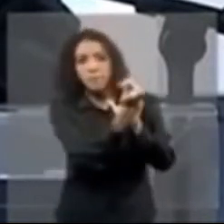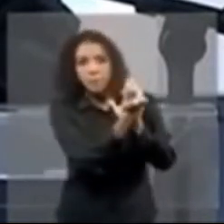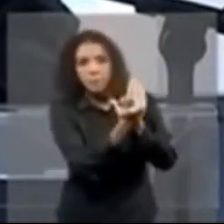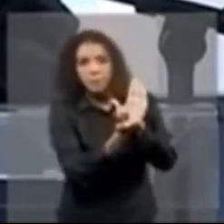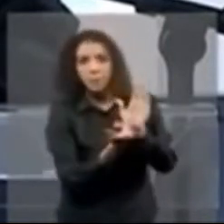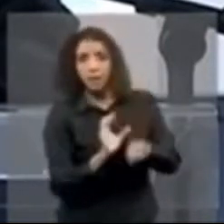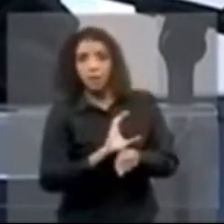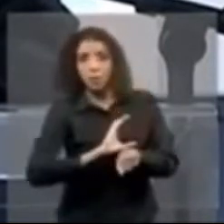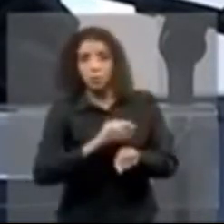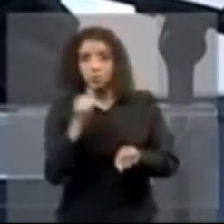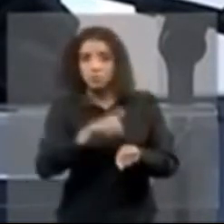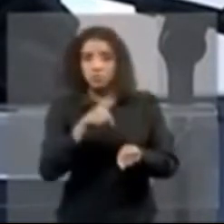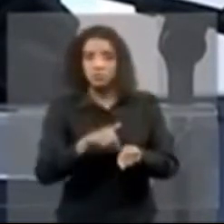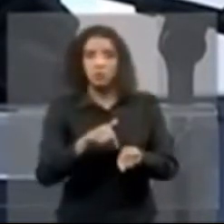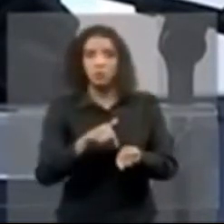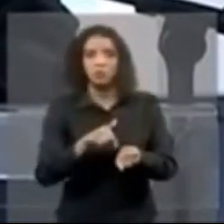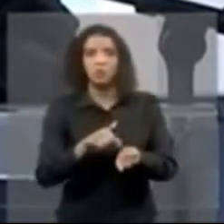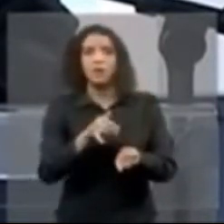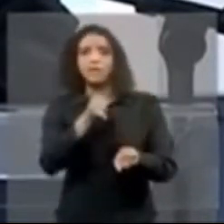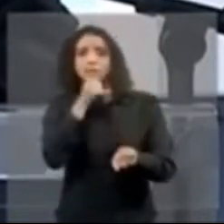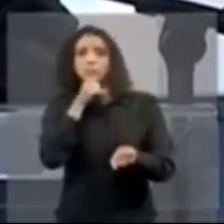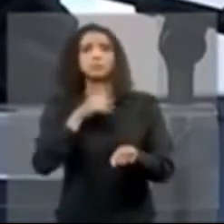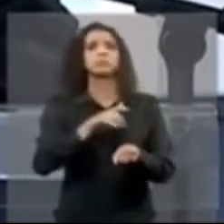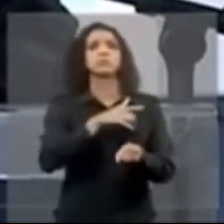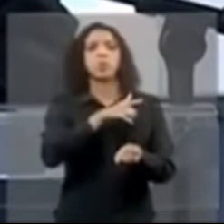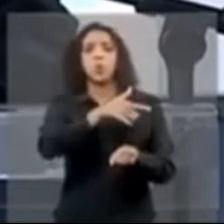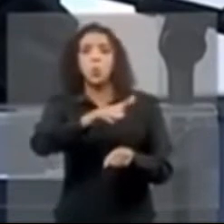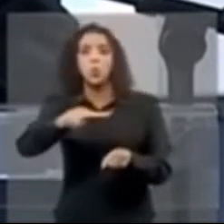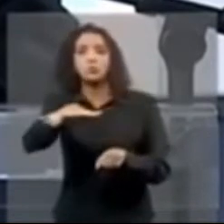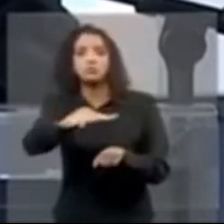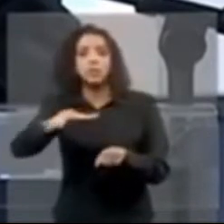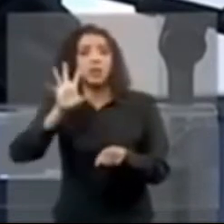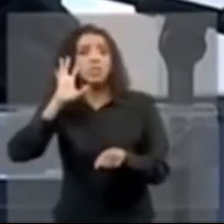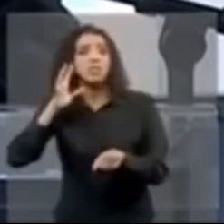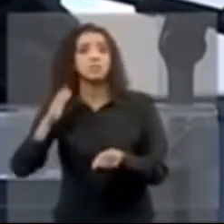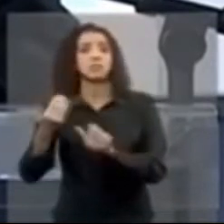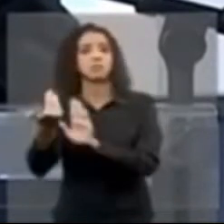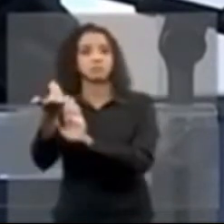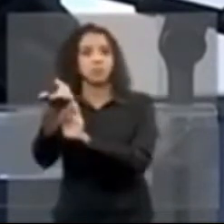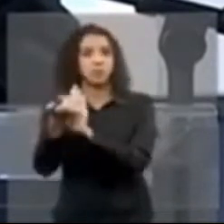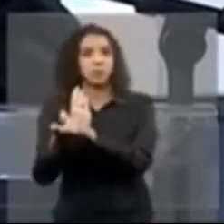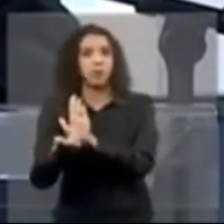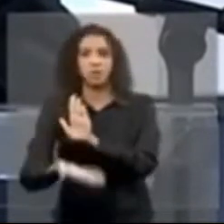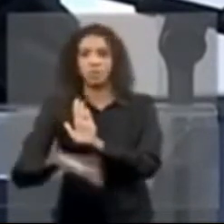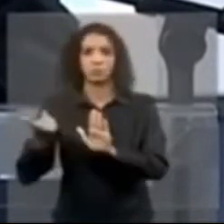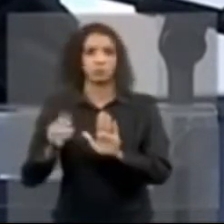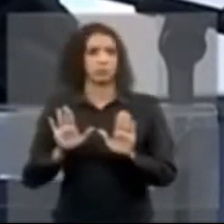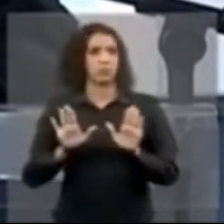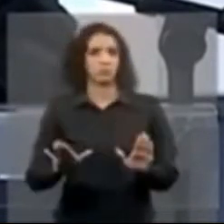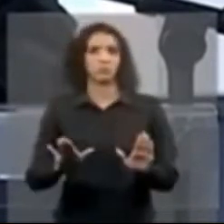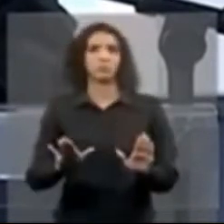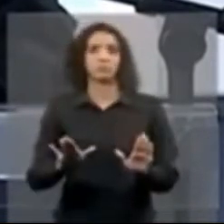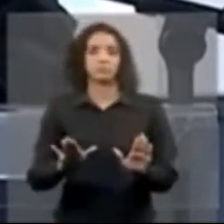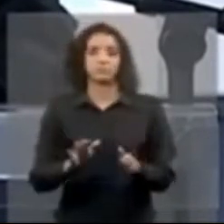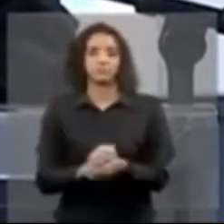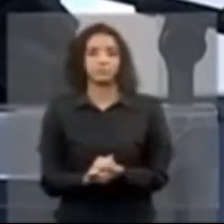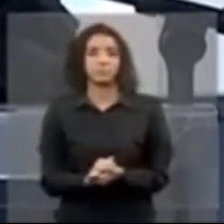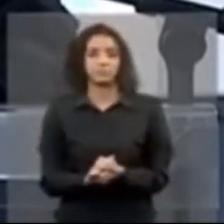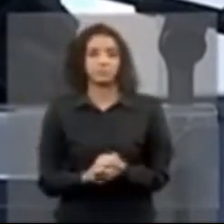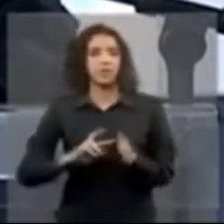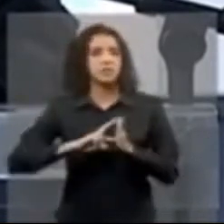Constituição não excluem outros decorrentes do regime e dos princípios por ela adotados. Ou